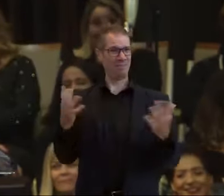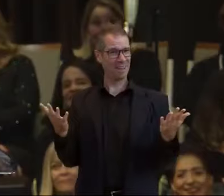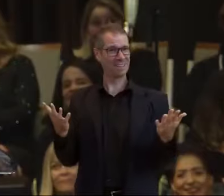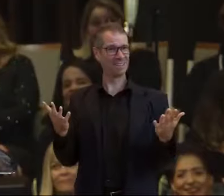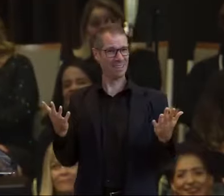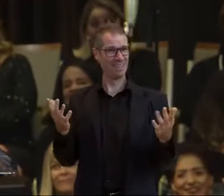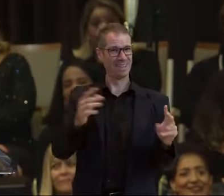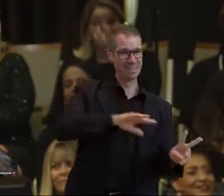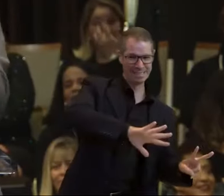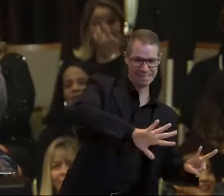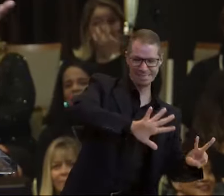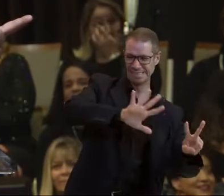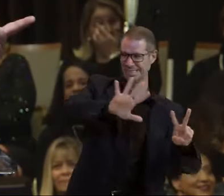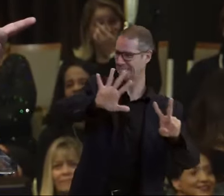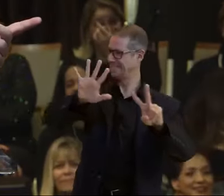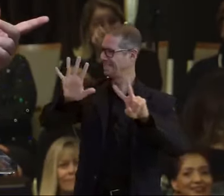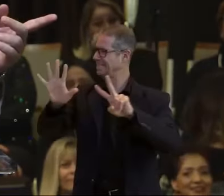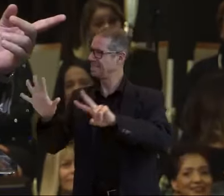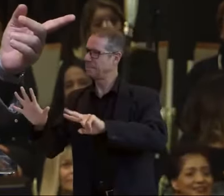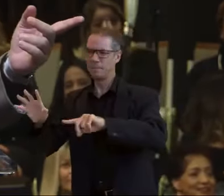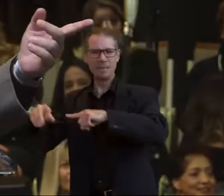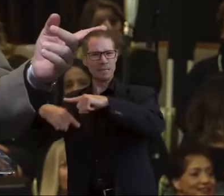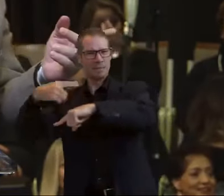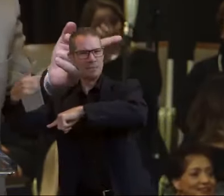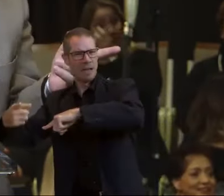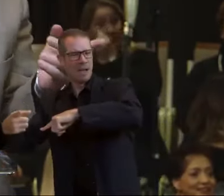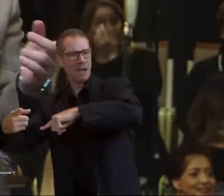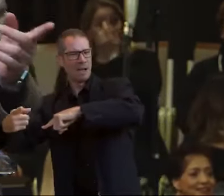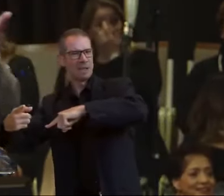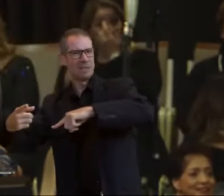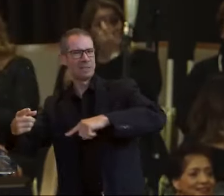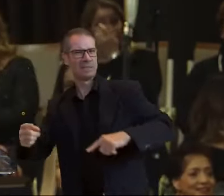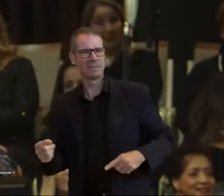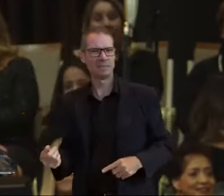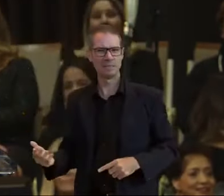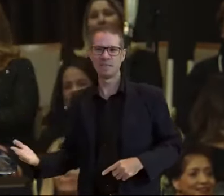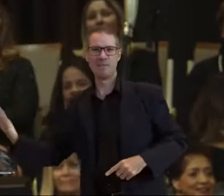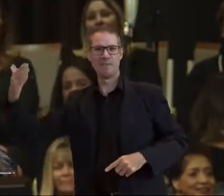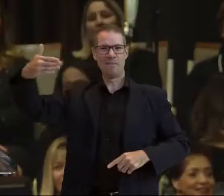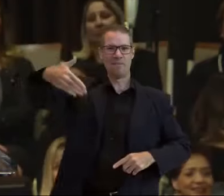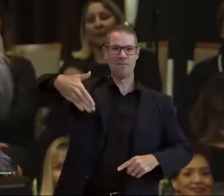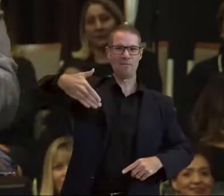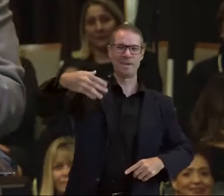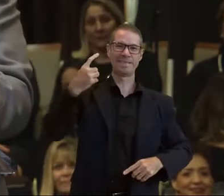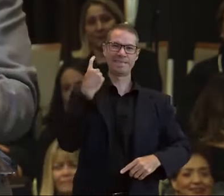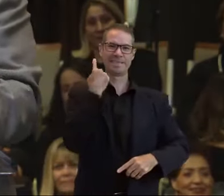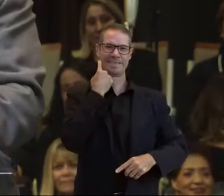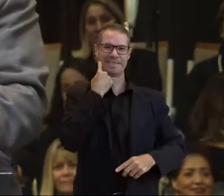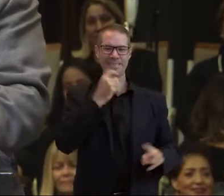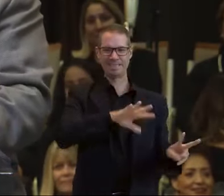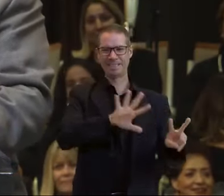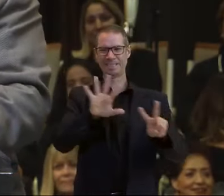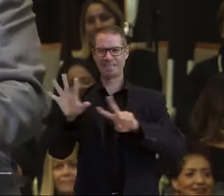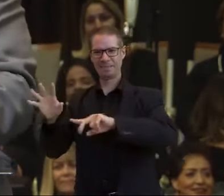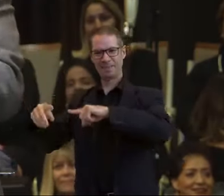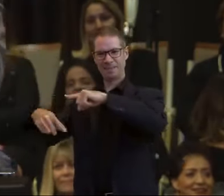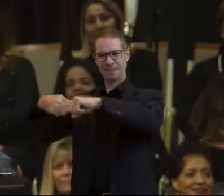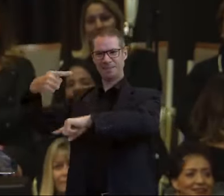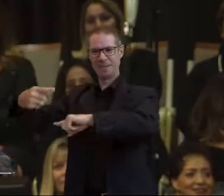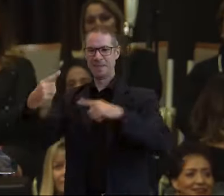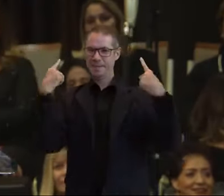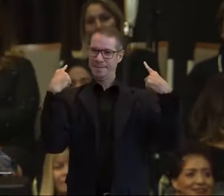E a semana que vem, eu acho que é a semana que vem, né, que eles vão estar. Você vai vir aqui na sexta-feira, semana que vem.